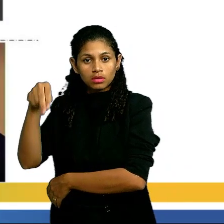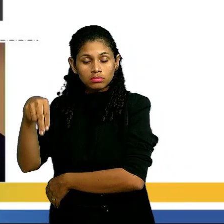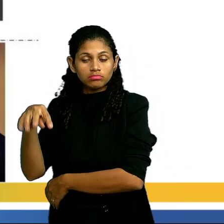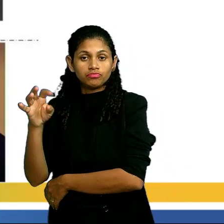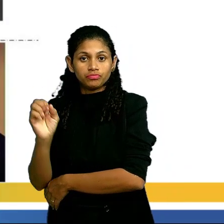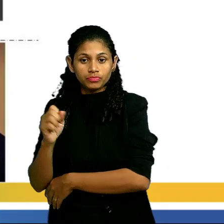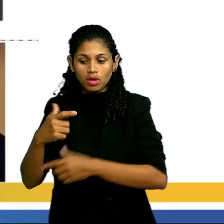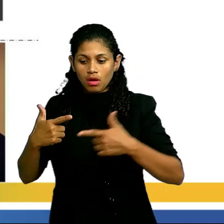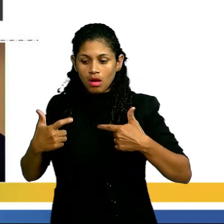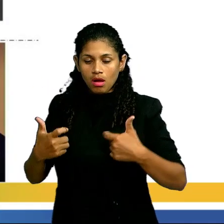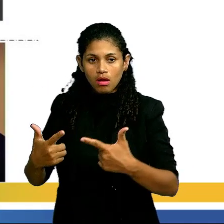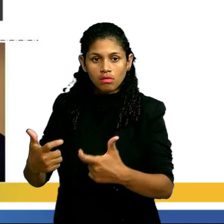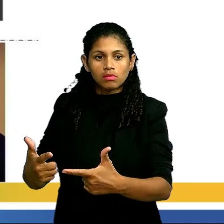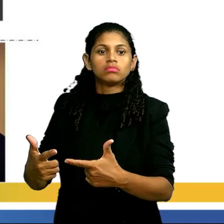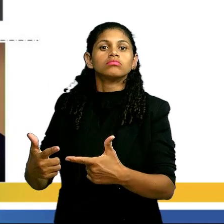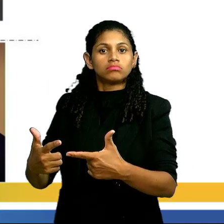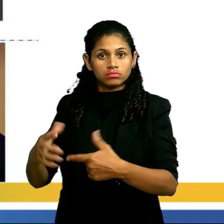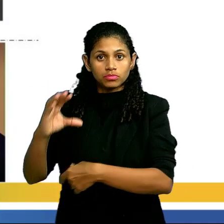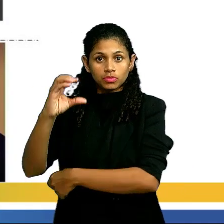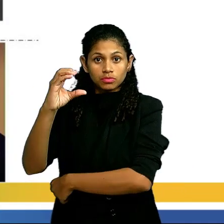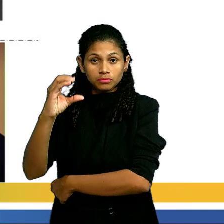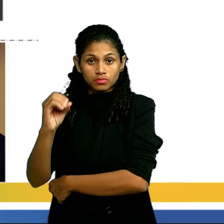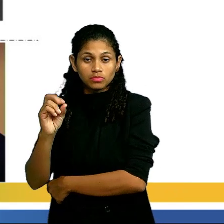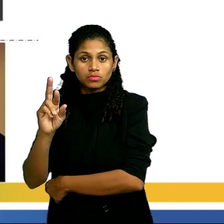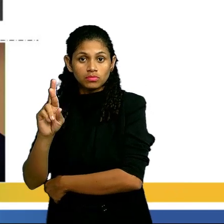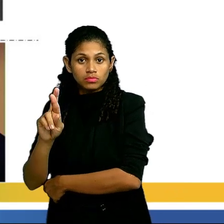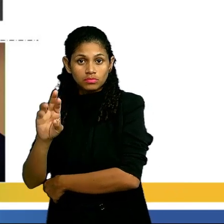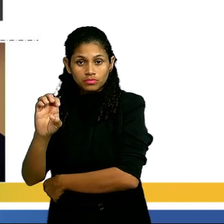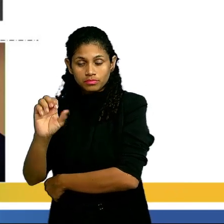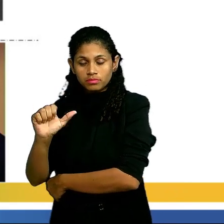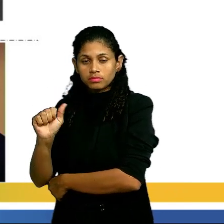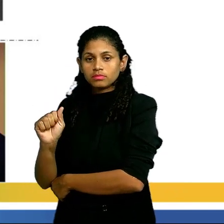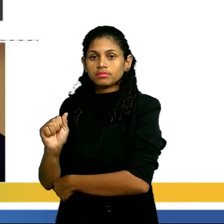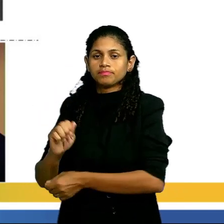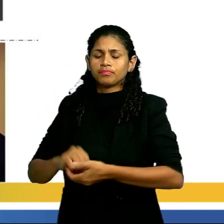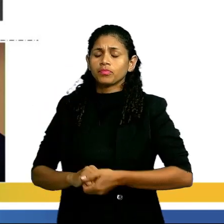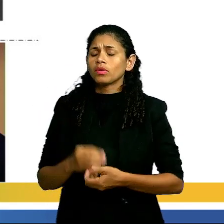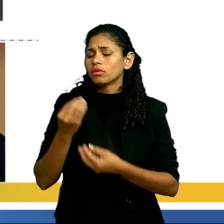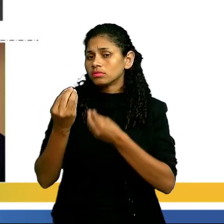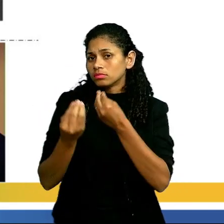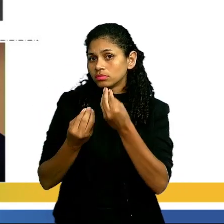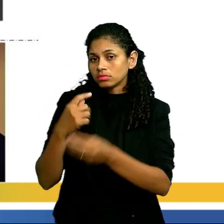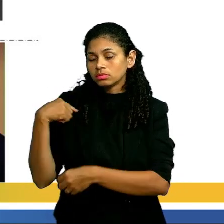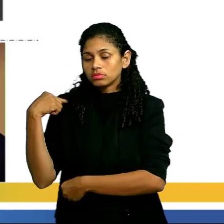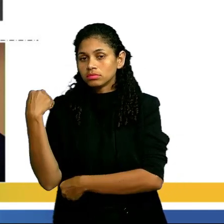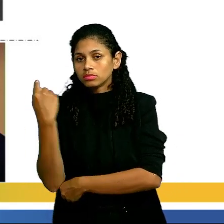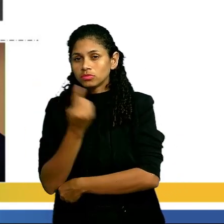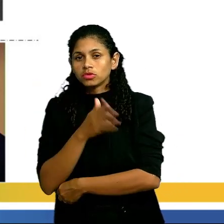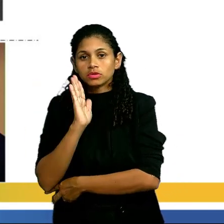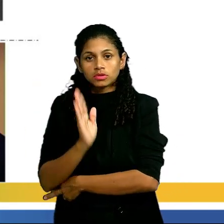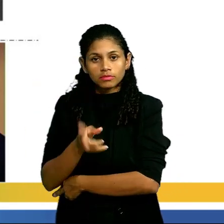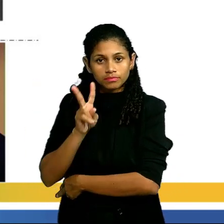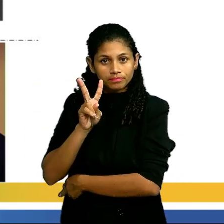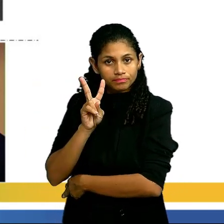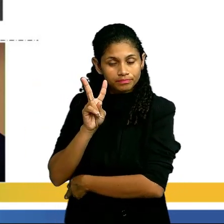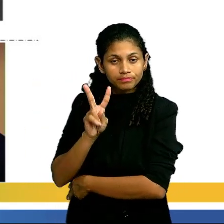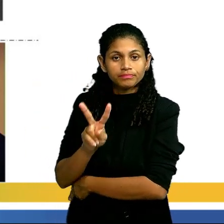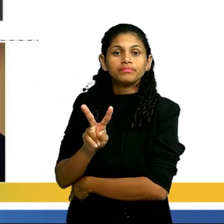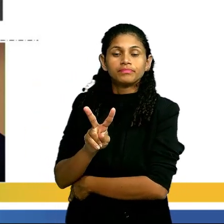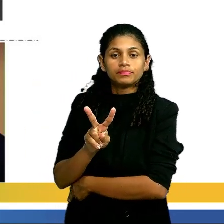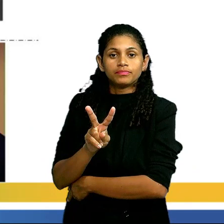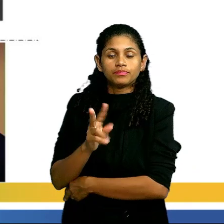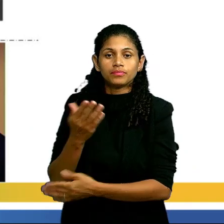Coreia, ou Guerra das Coreias. Como nós vimos na aula passada, depois da Segunda Guerra Mundial,